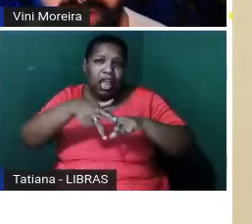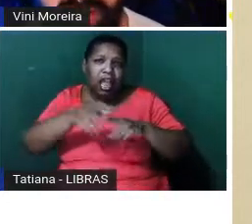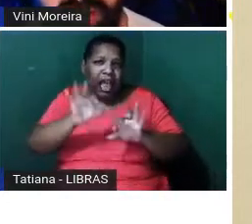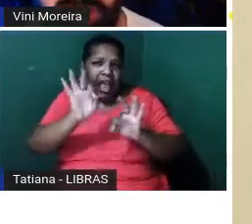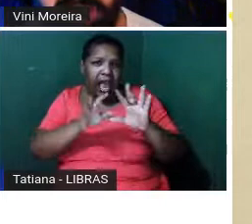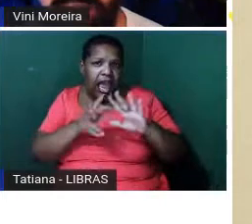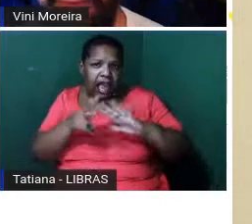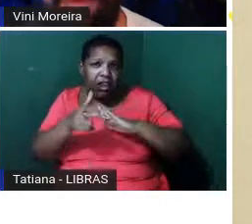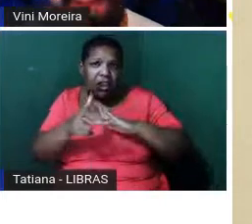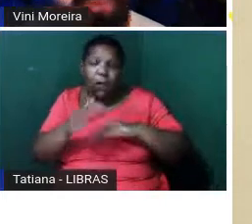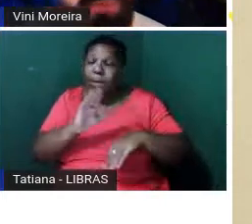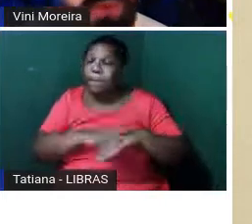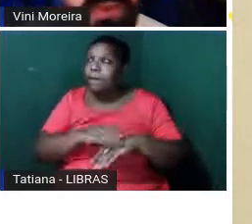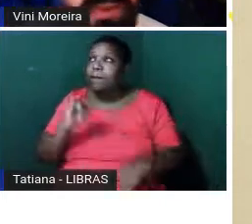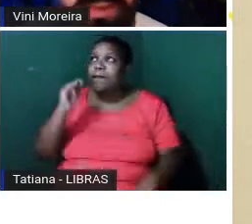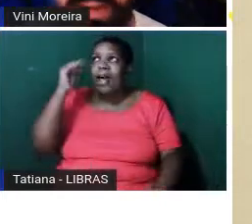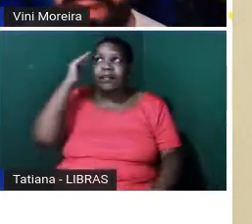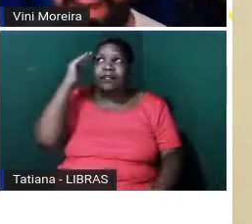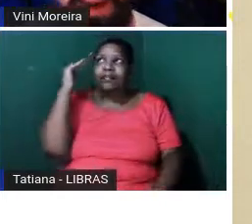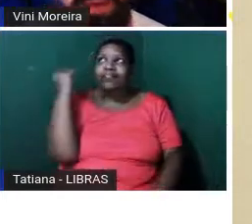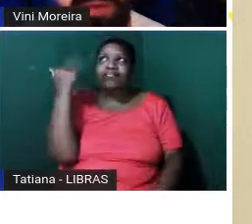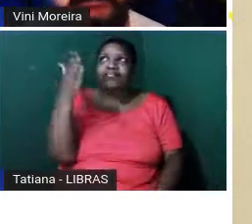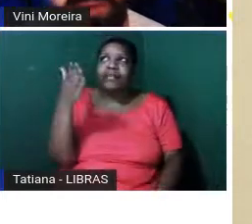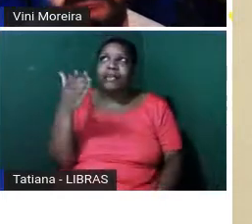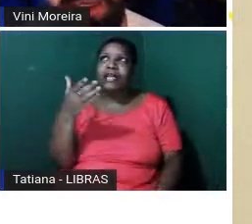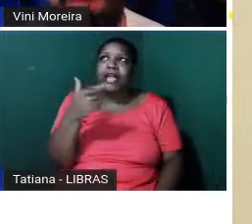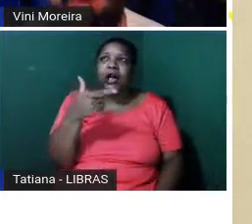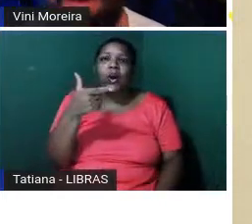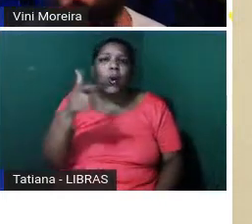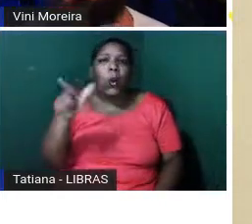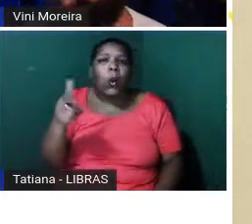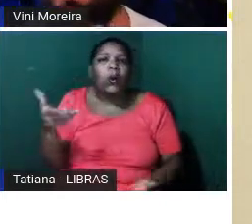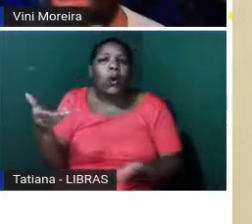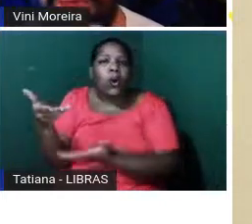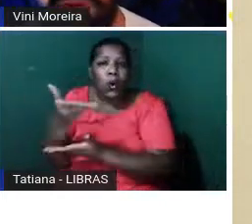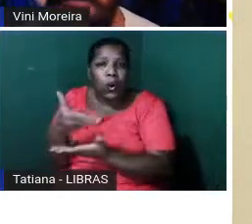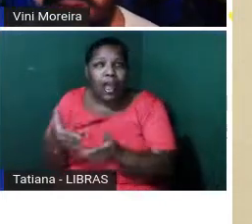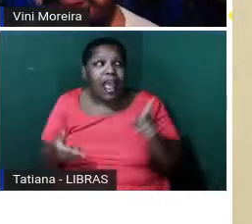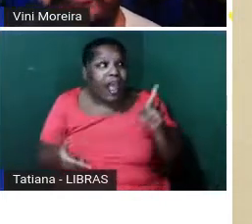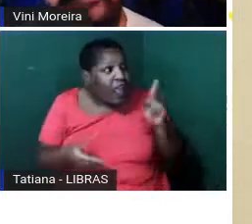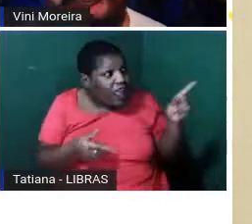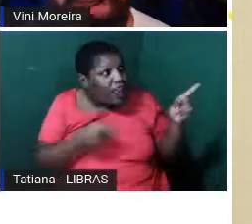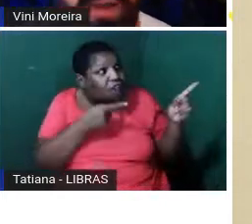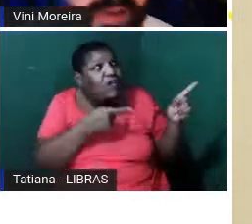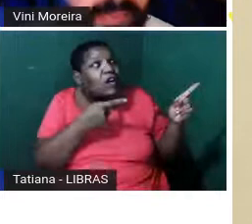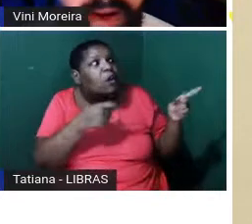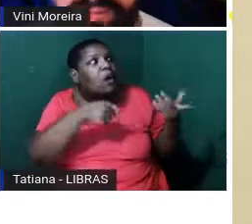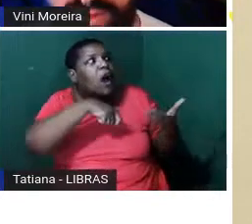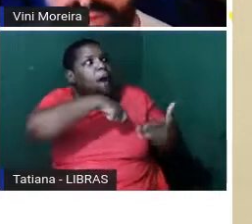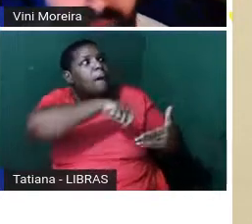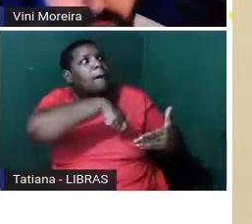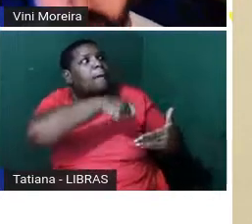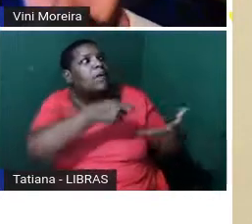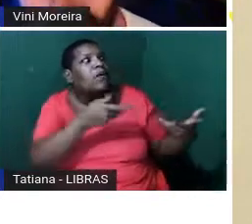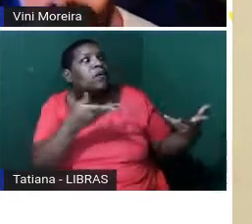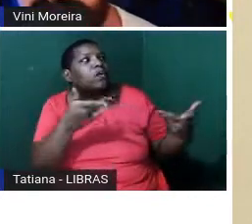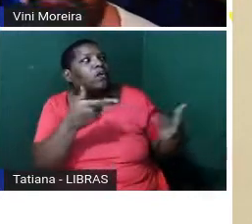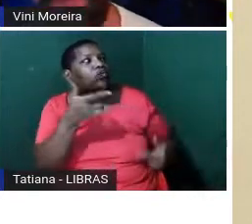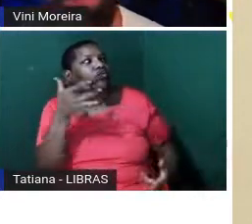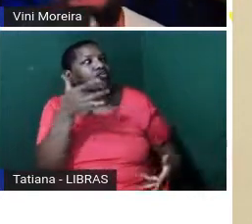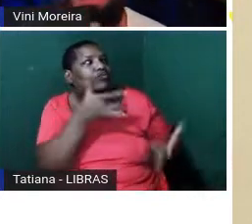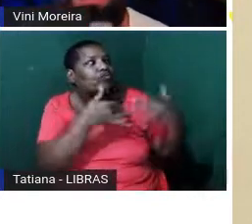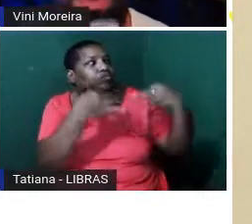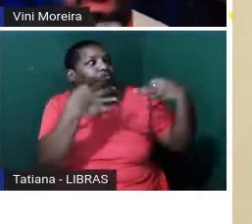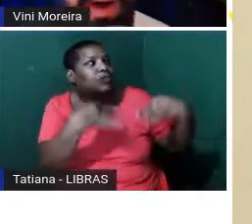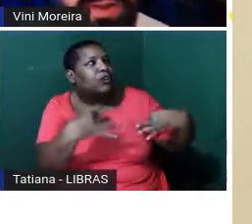mais poderosa que a gente tem o que vier depois é a cobertura isso aqui que vai fazer seu bolo ficar lindo maravilhoso gostoso